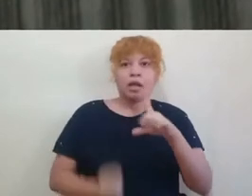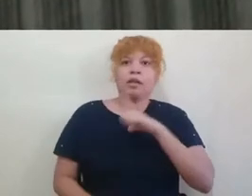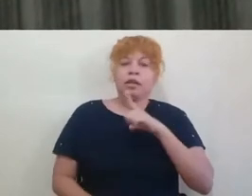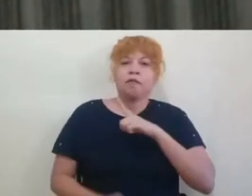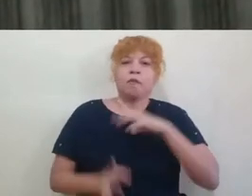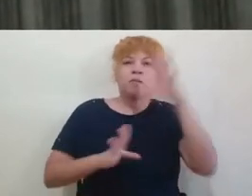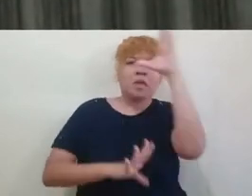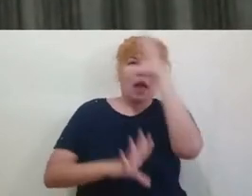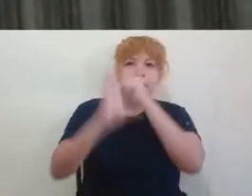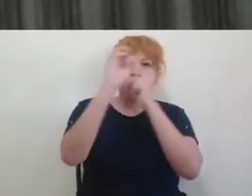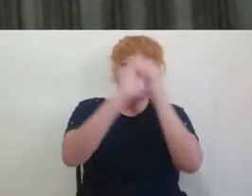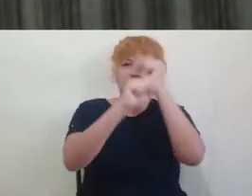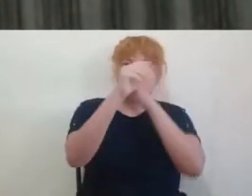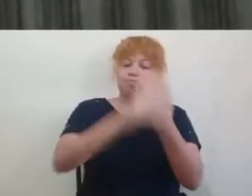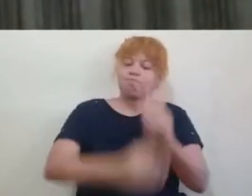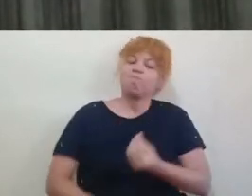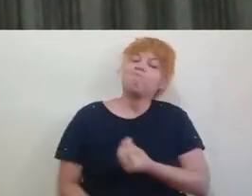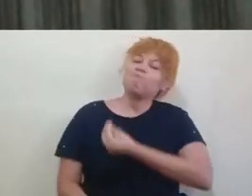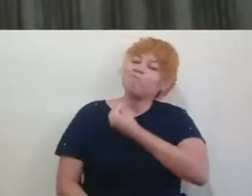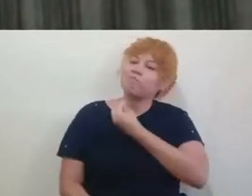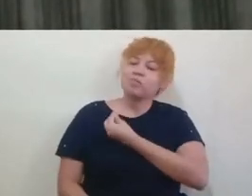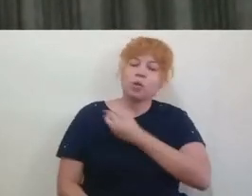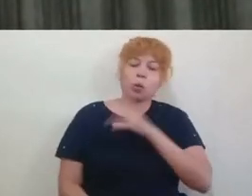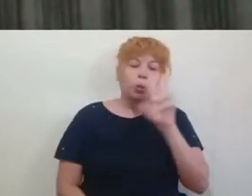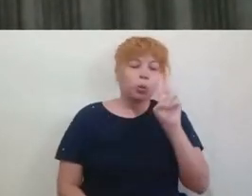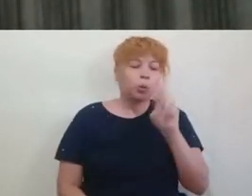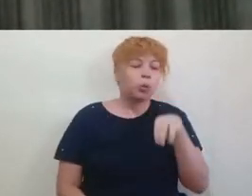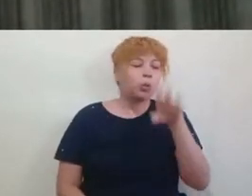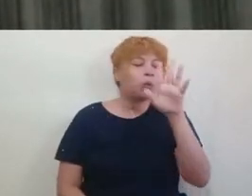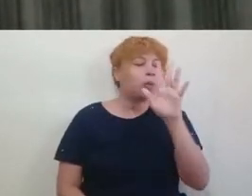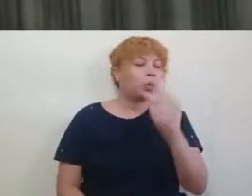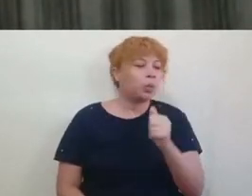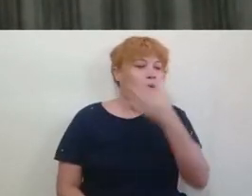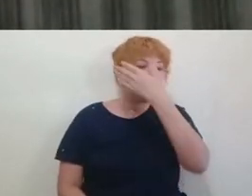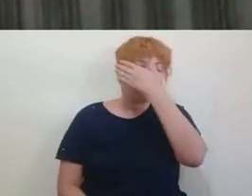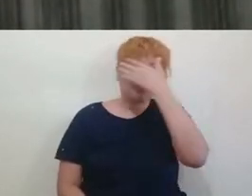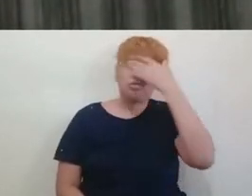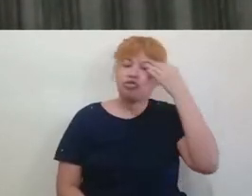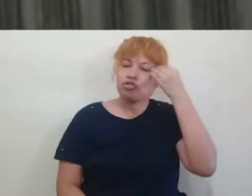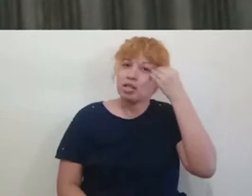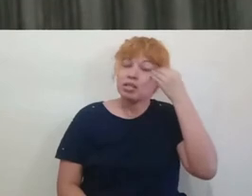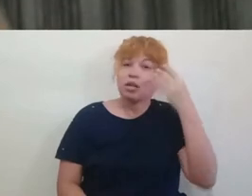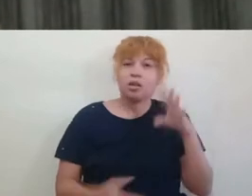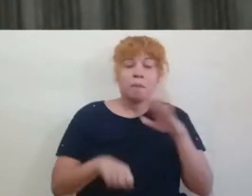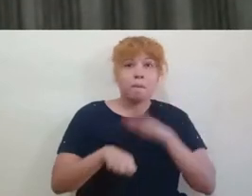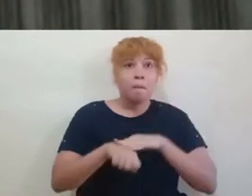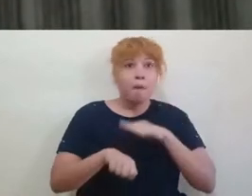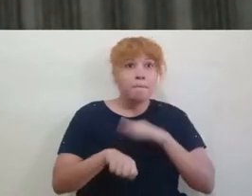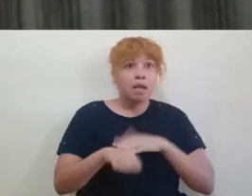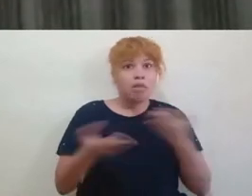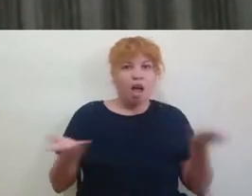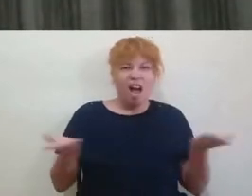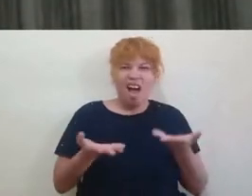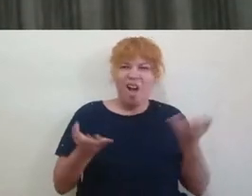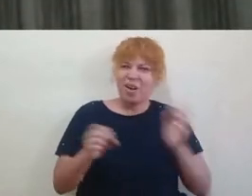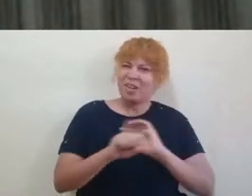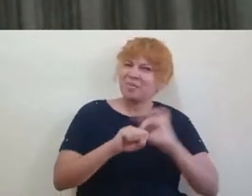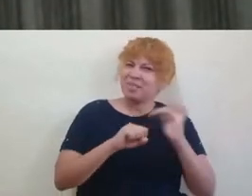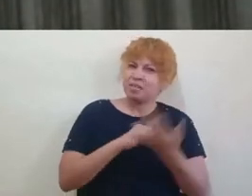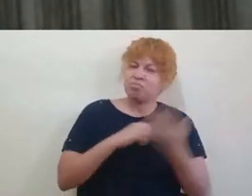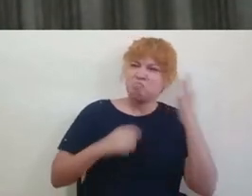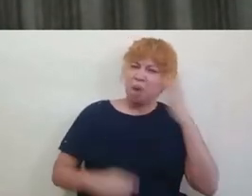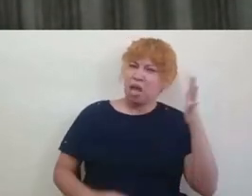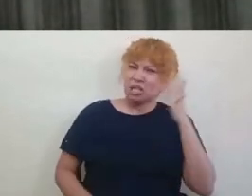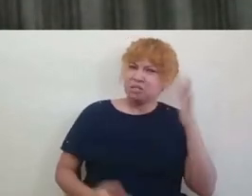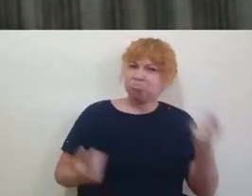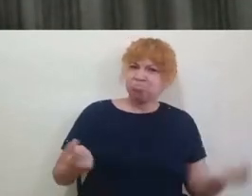ciência. A universidade é o agente transformador de sonhos em realidade, mas principalmente investe